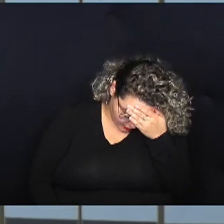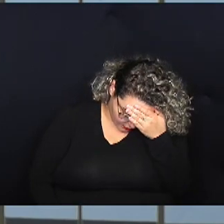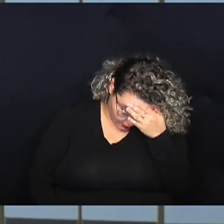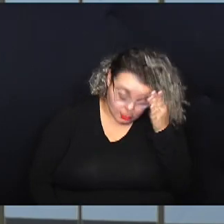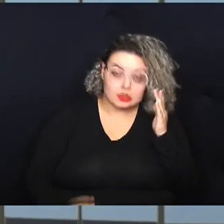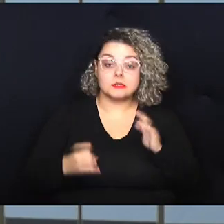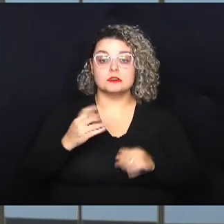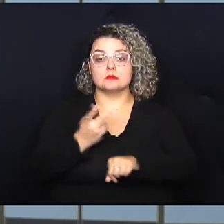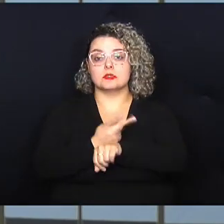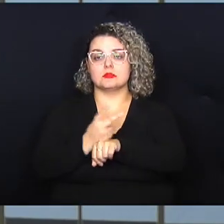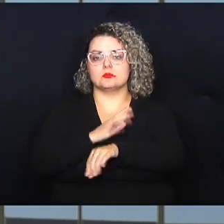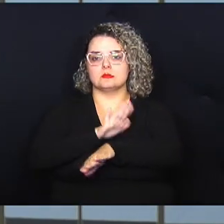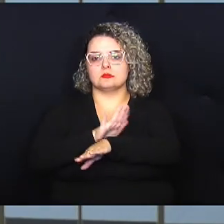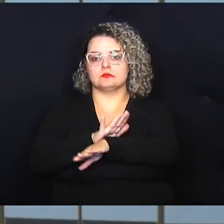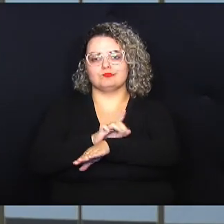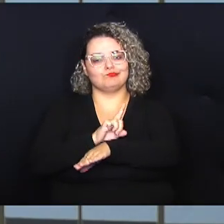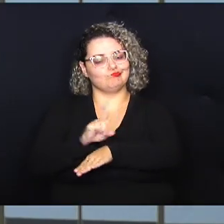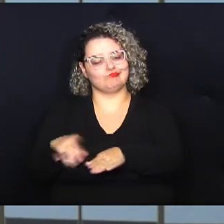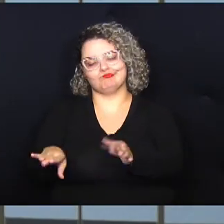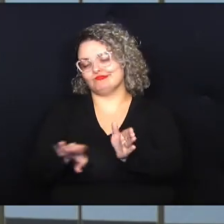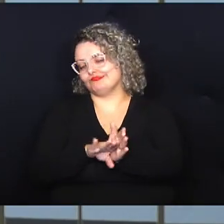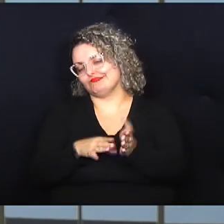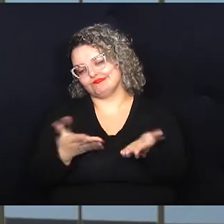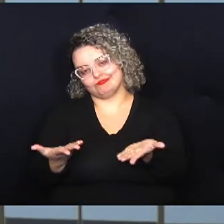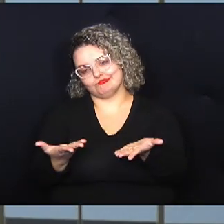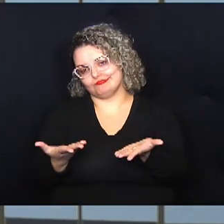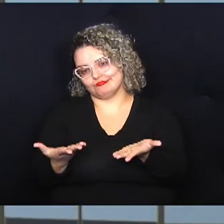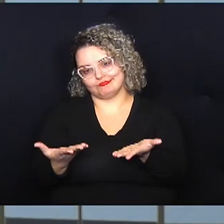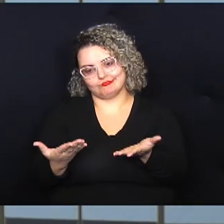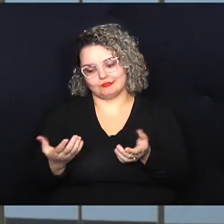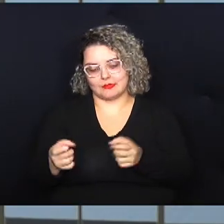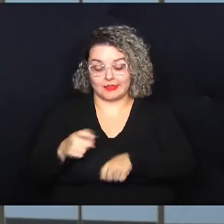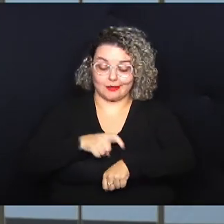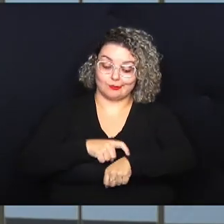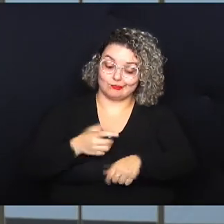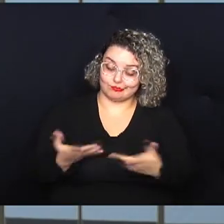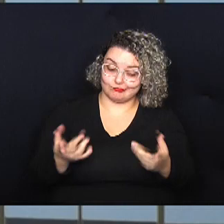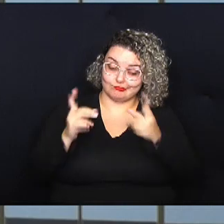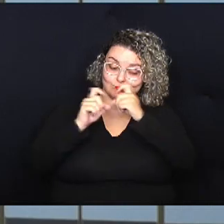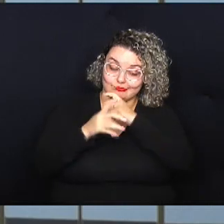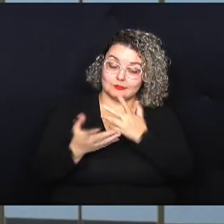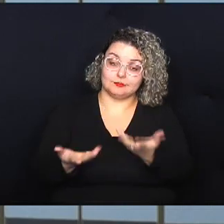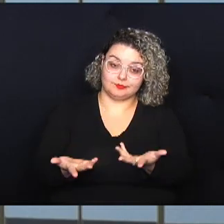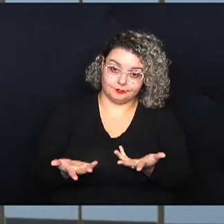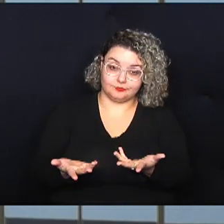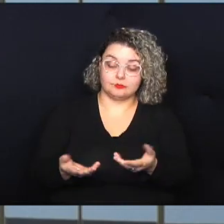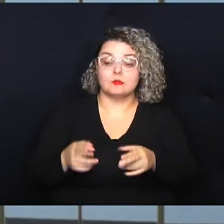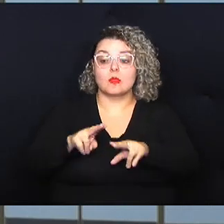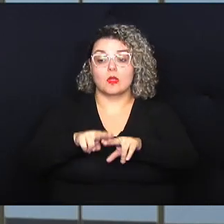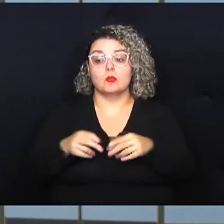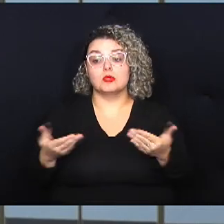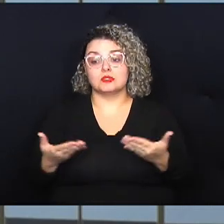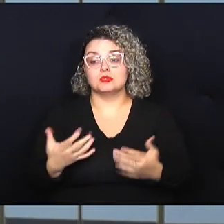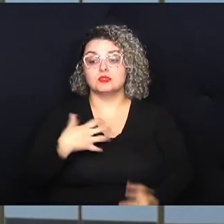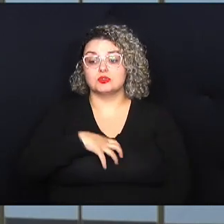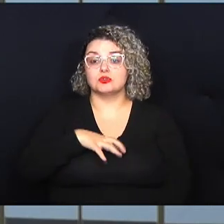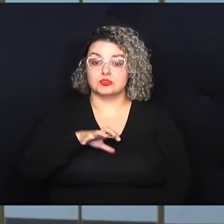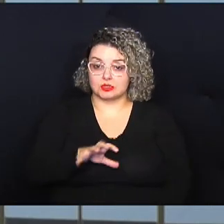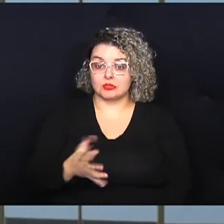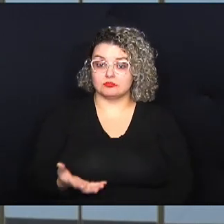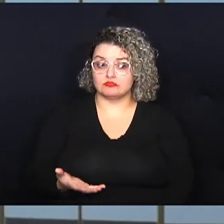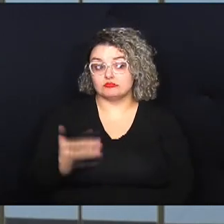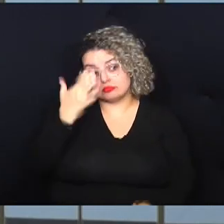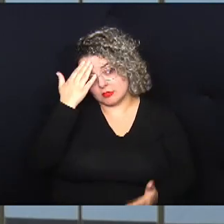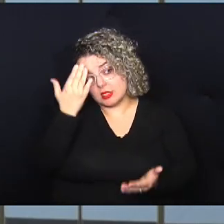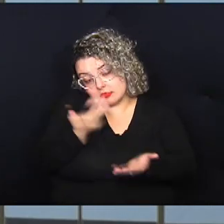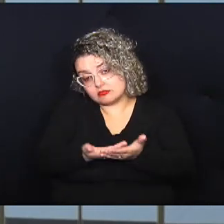ajuda, aquilo não chegaria a tanto, né? Então, é por isso que hoje nós estamos assim. E acredito,